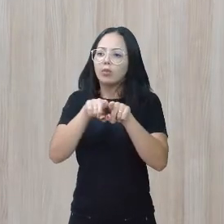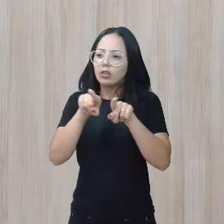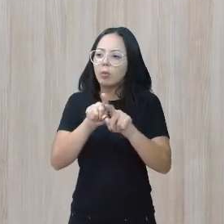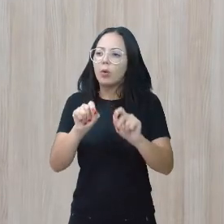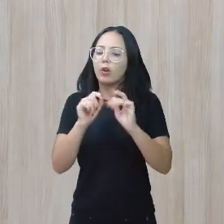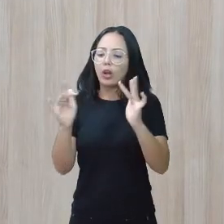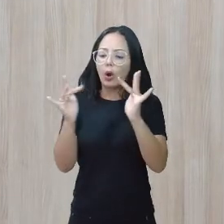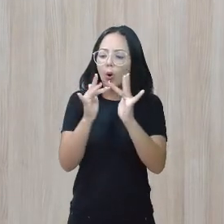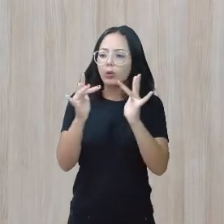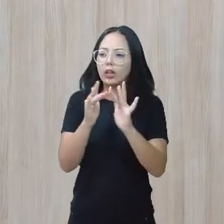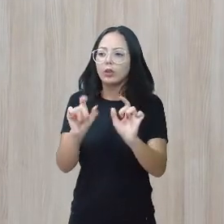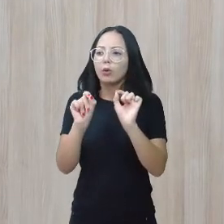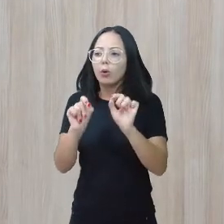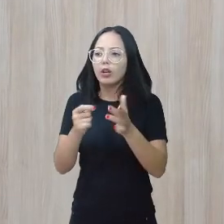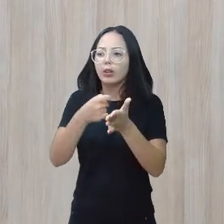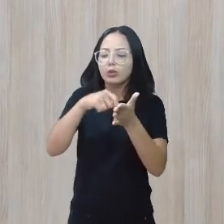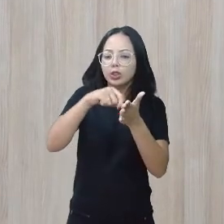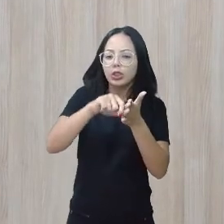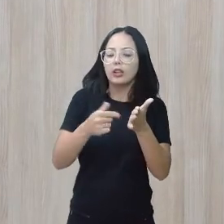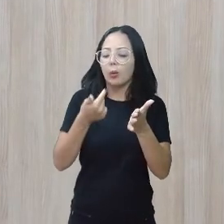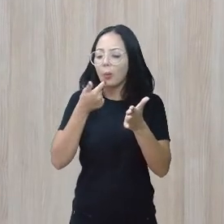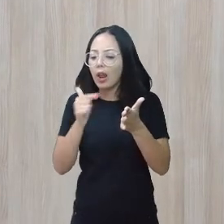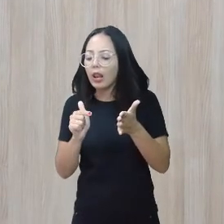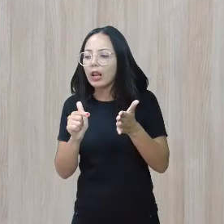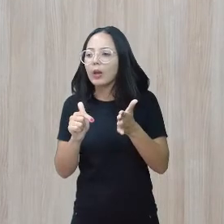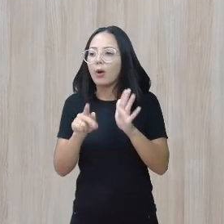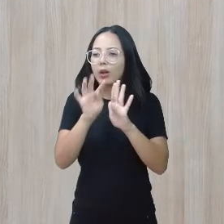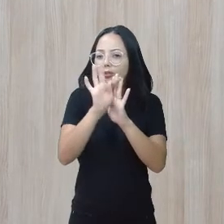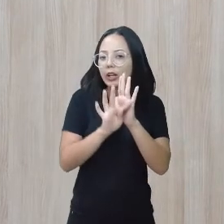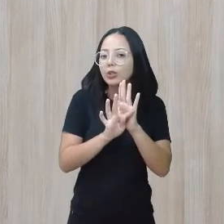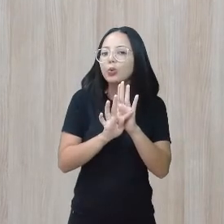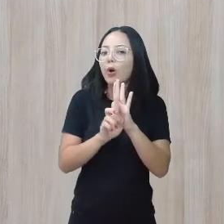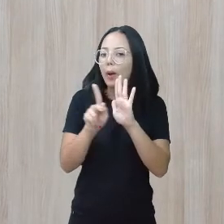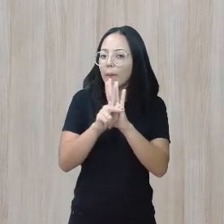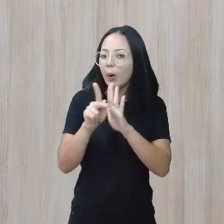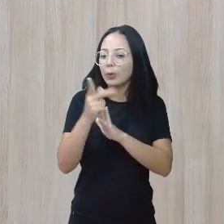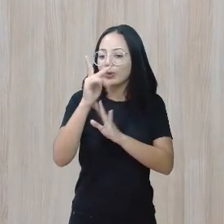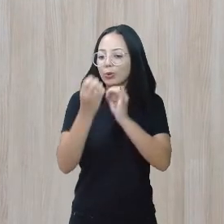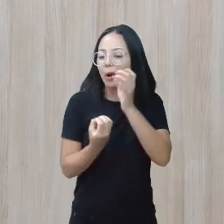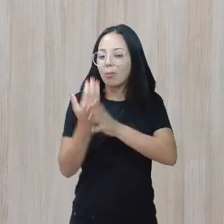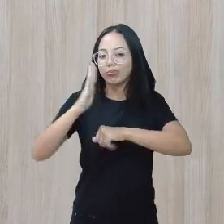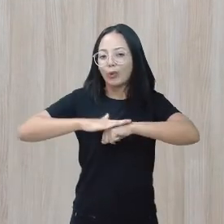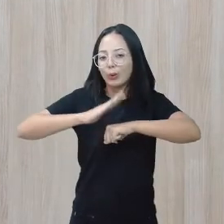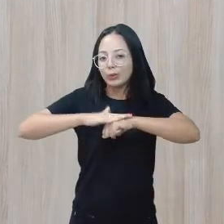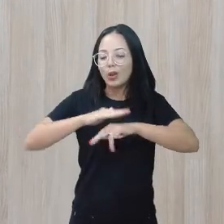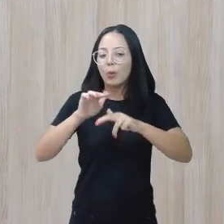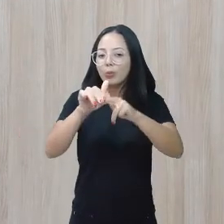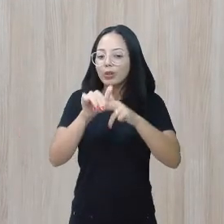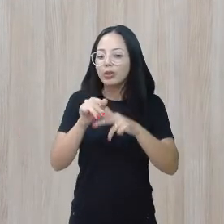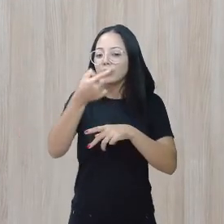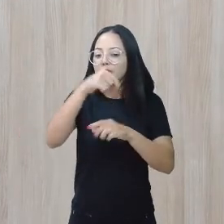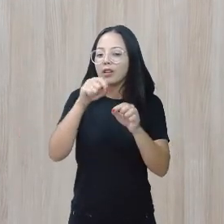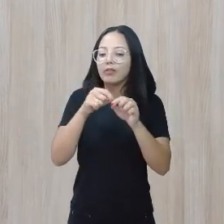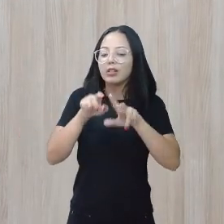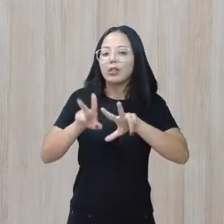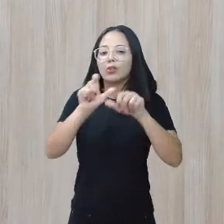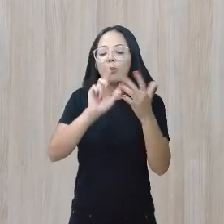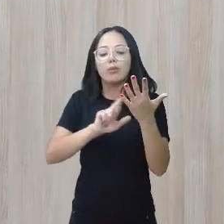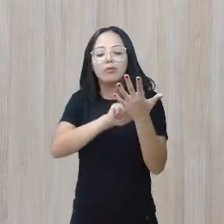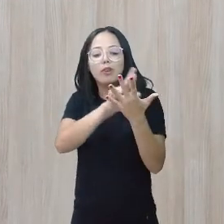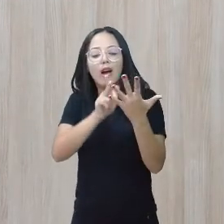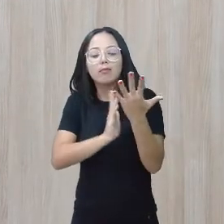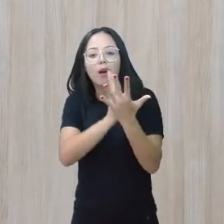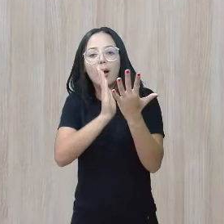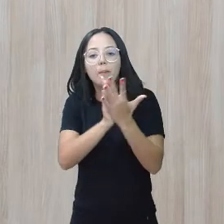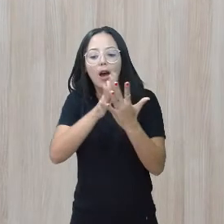entrando em contato com o quê? Com a língua, com o texto, é a sua produção. Então, ao fazer isso sobre diversas